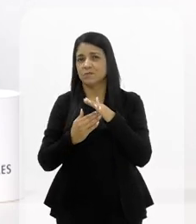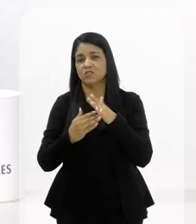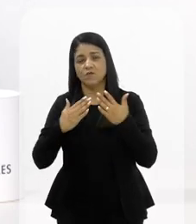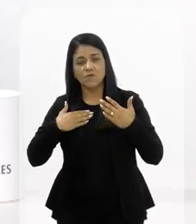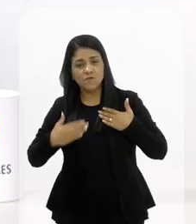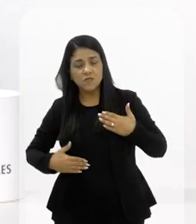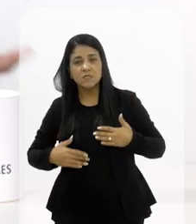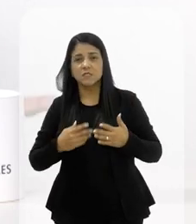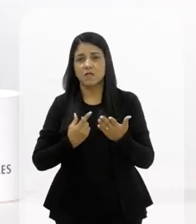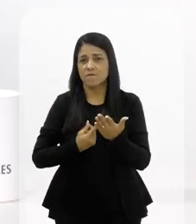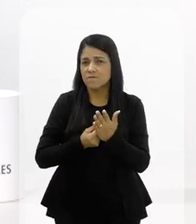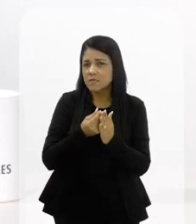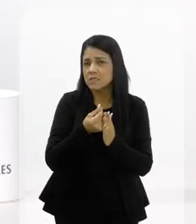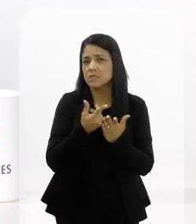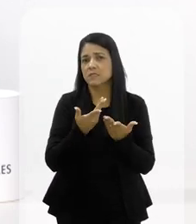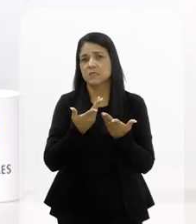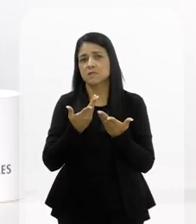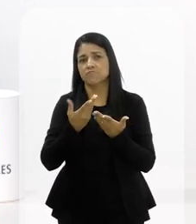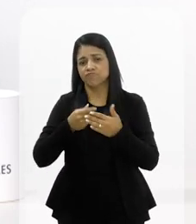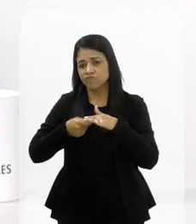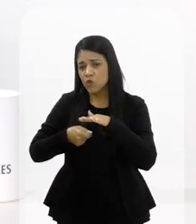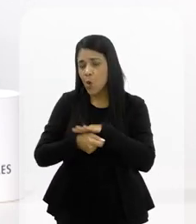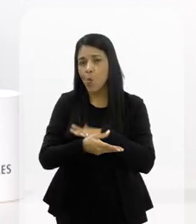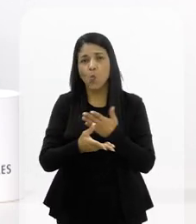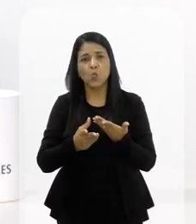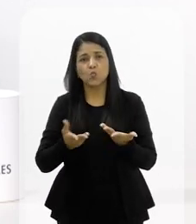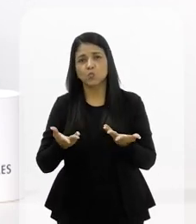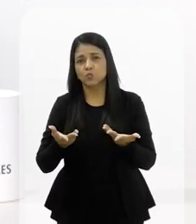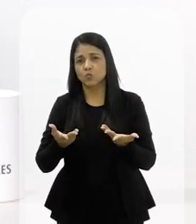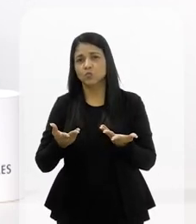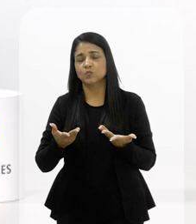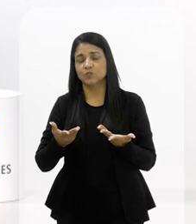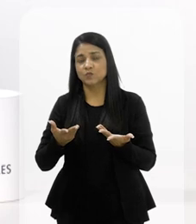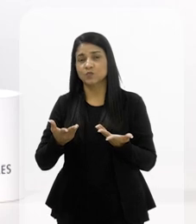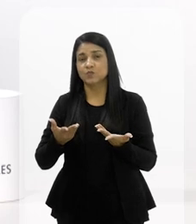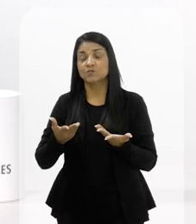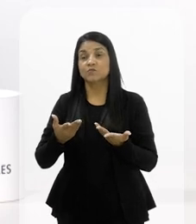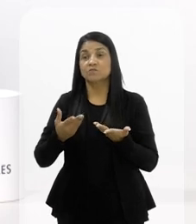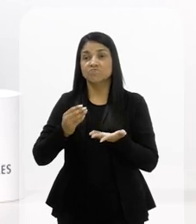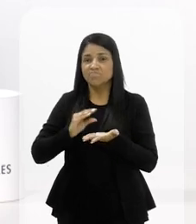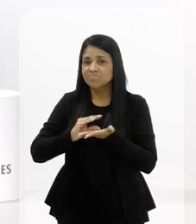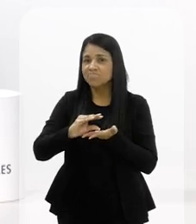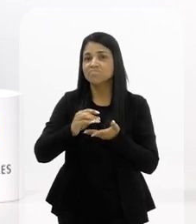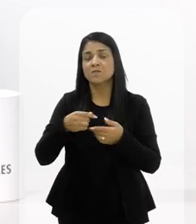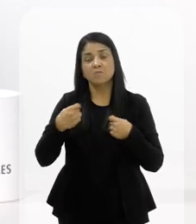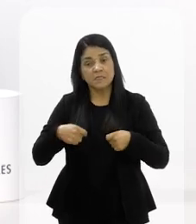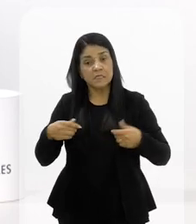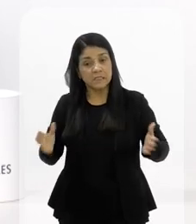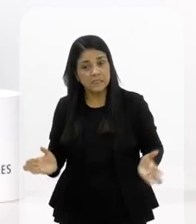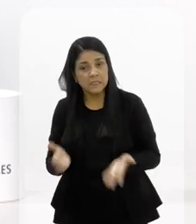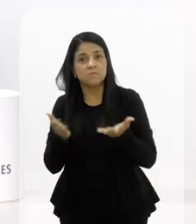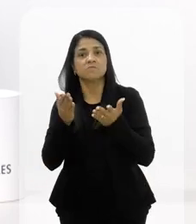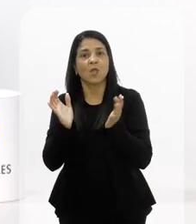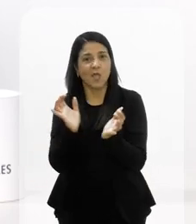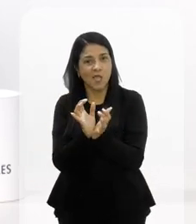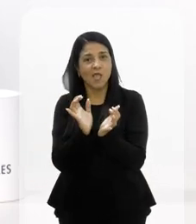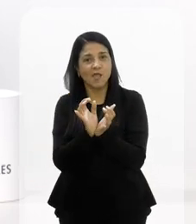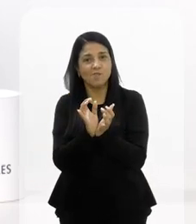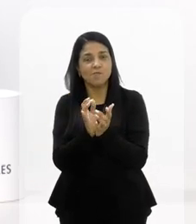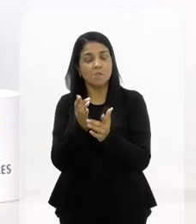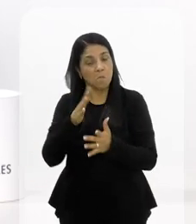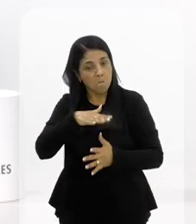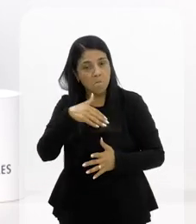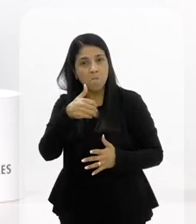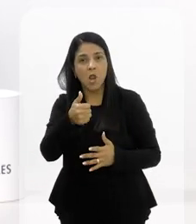físicas financeiras né de recursos em geral e sempre trabalhar a motivação da equipe para que a gente possa